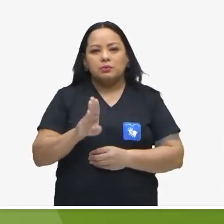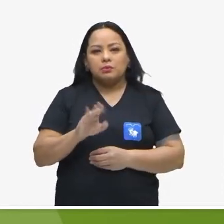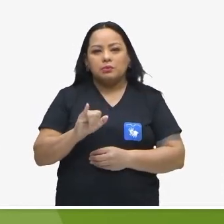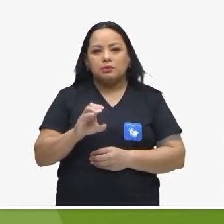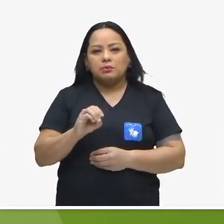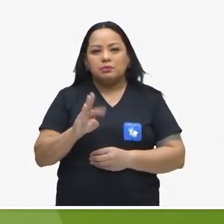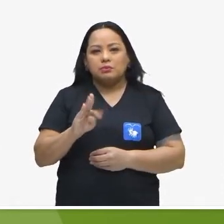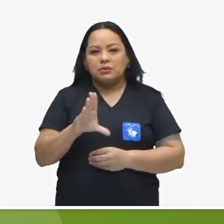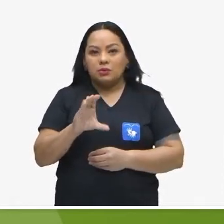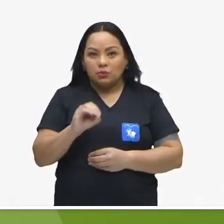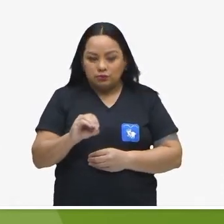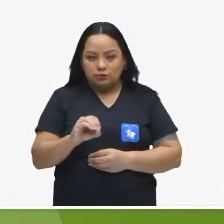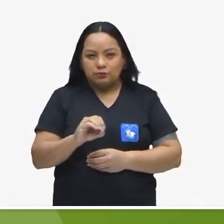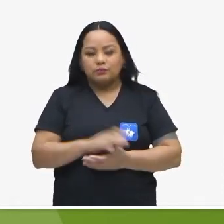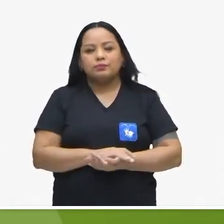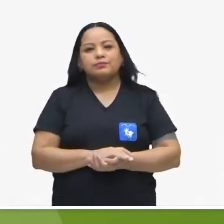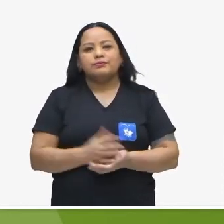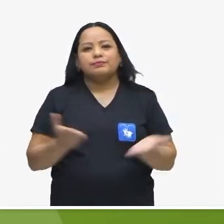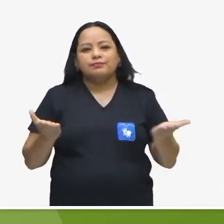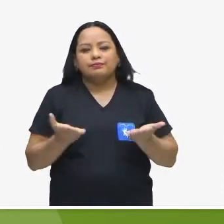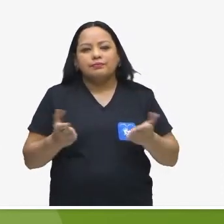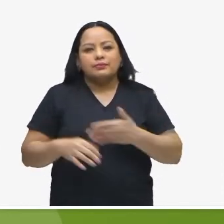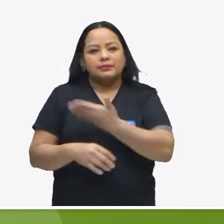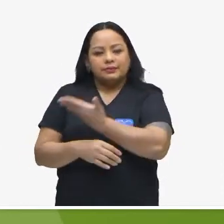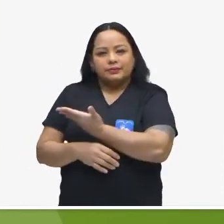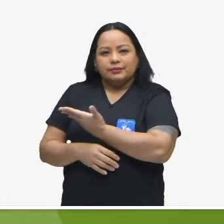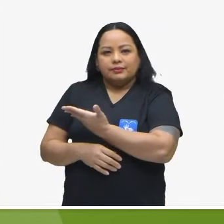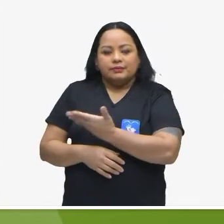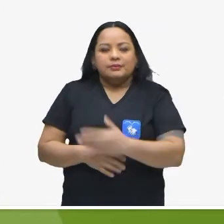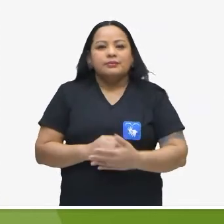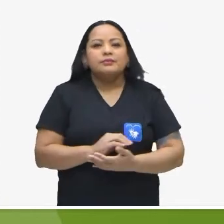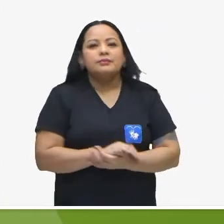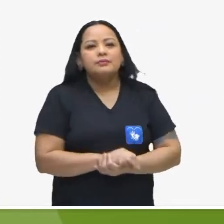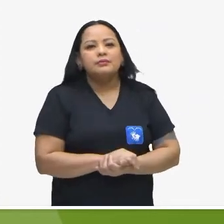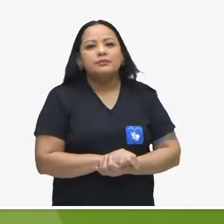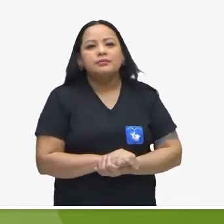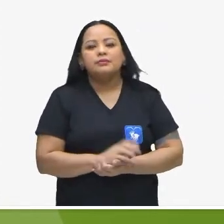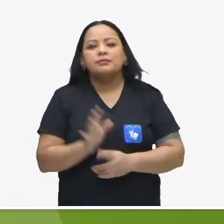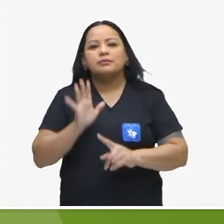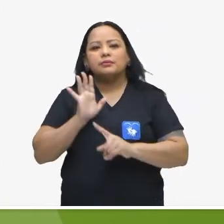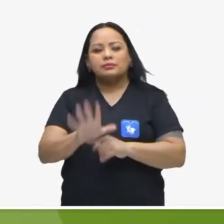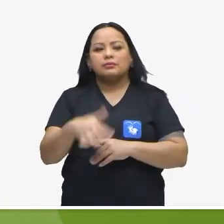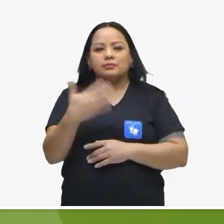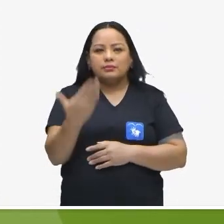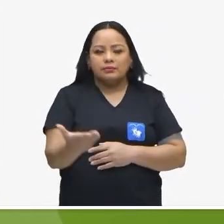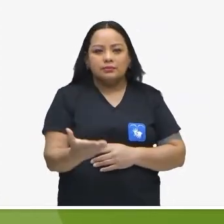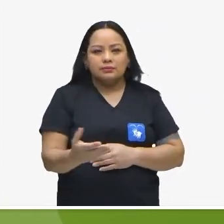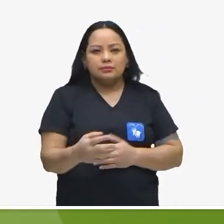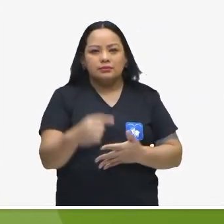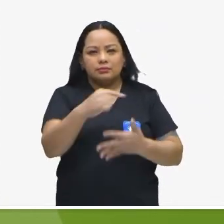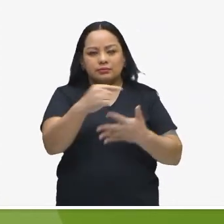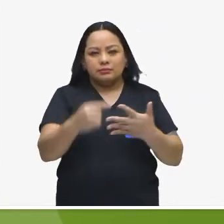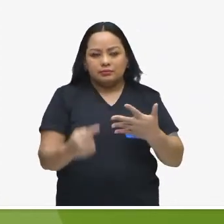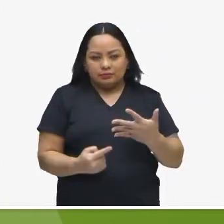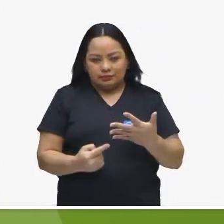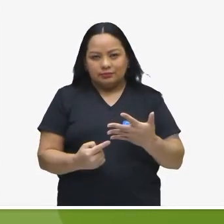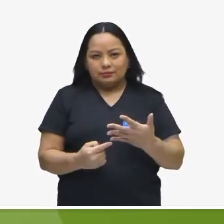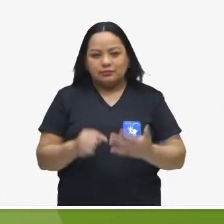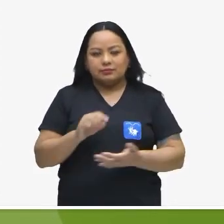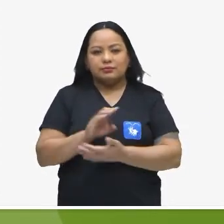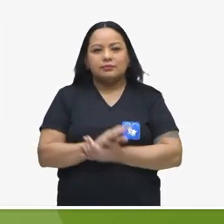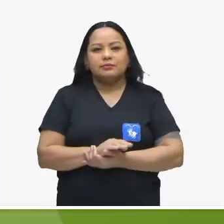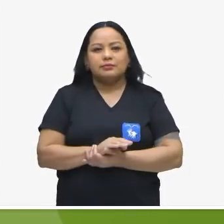biótico, certo? Então, aí, no nosso caso, ó, como eu mostrei para vocês, os fatores